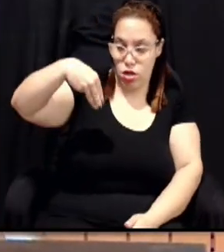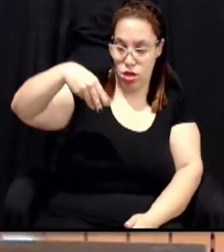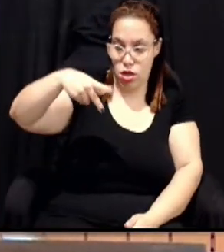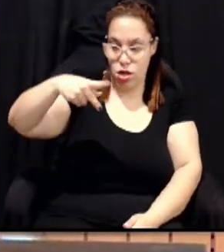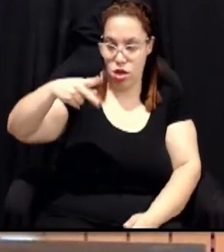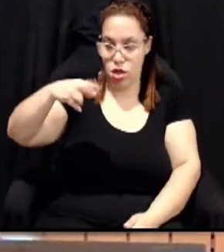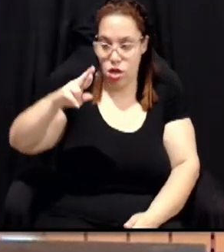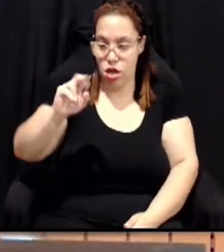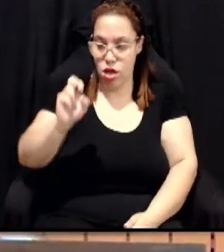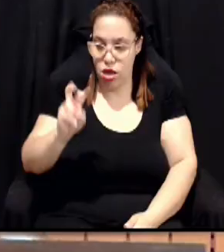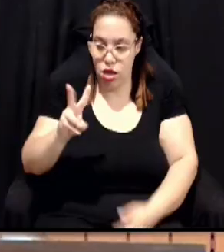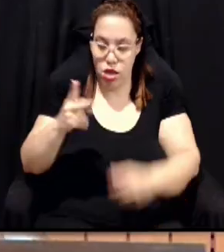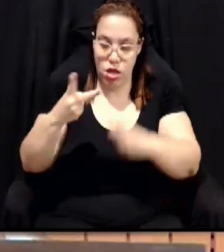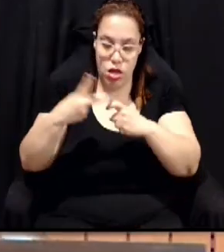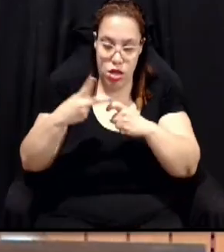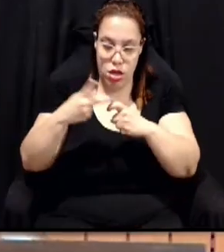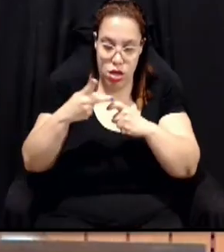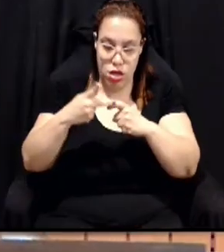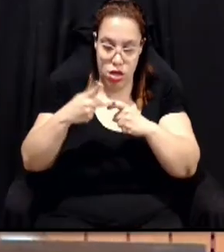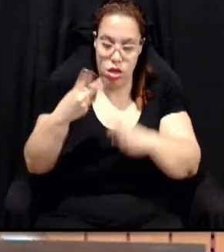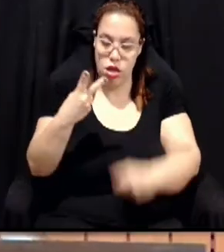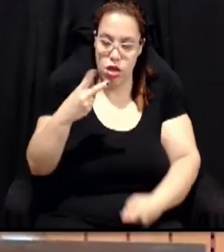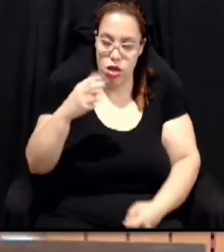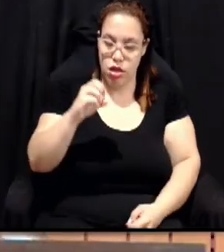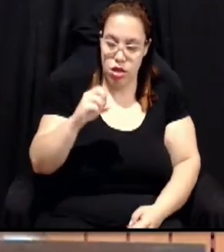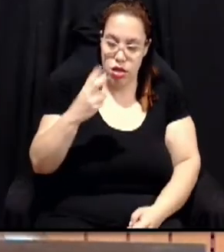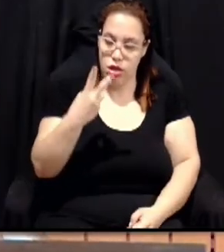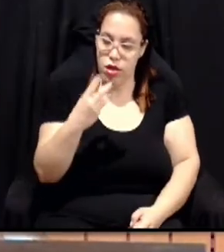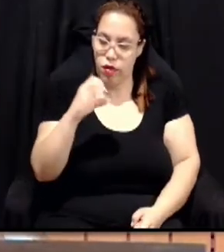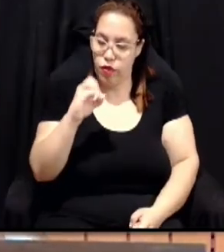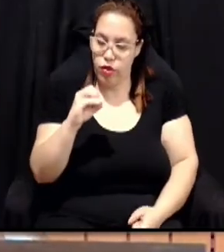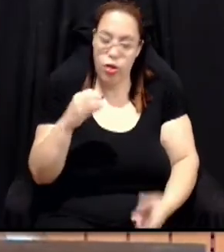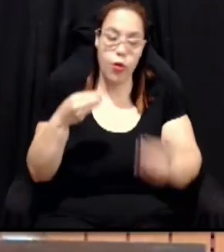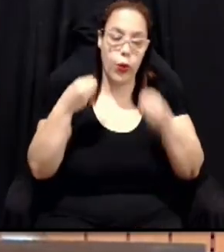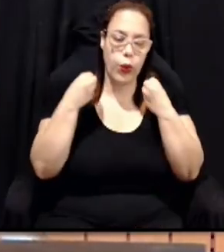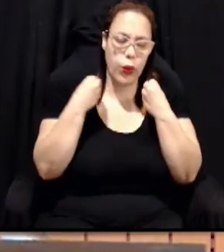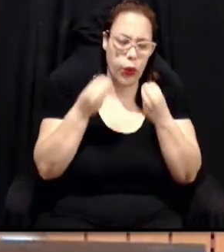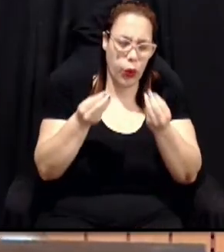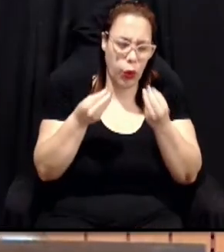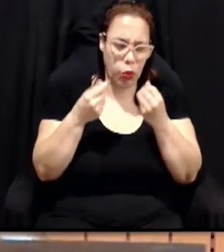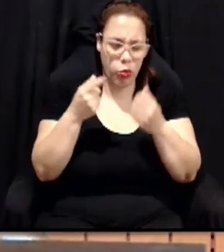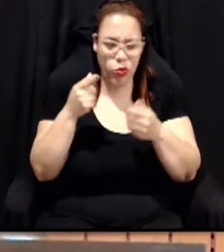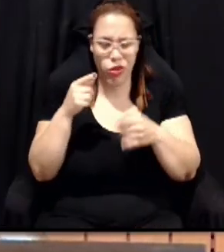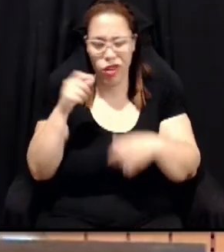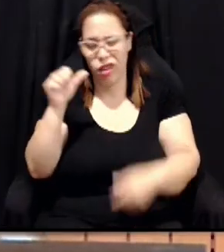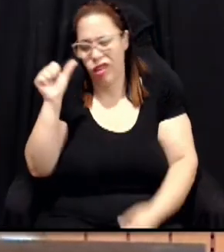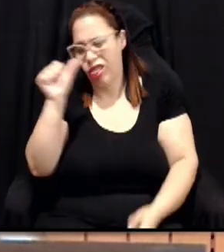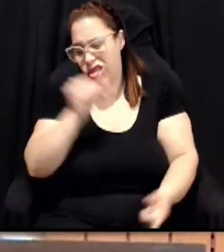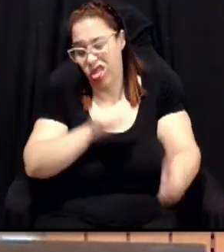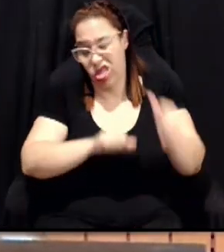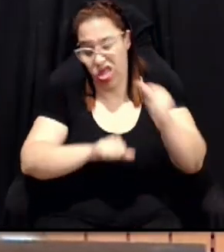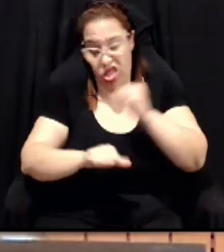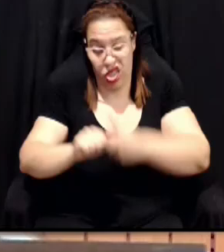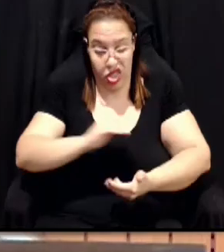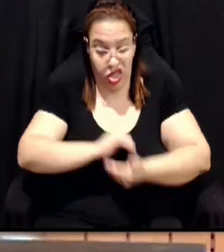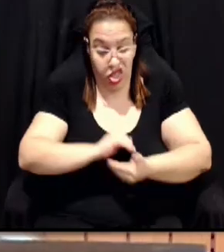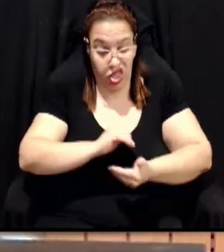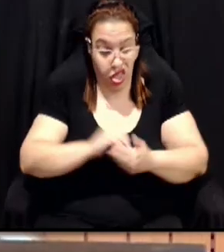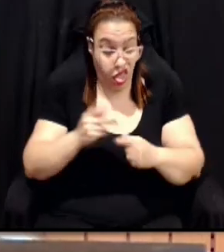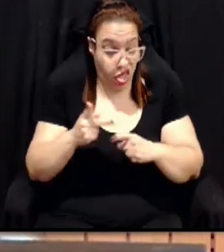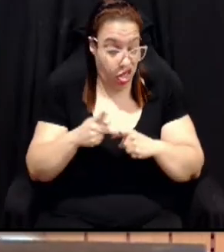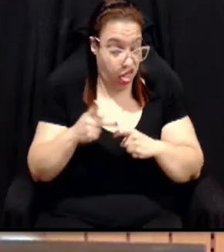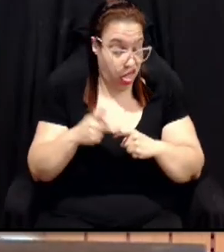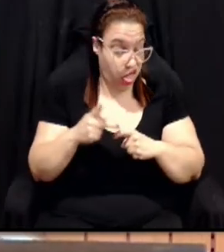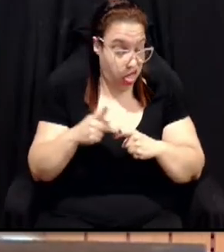2020, ficou exposto como foi danoso para o Fundo de Previdência Municipal uma